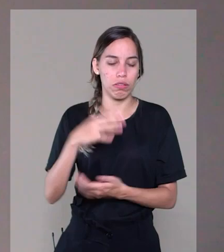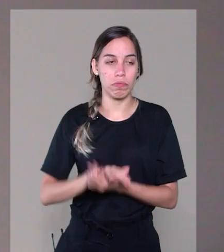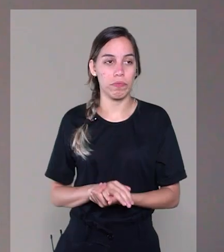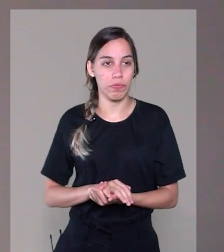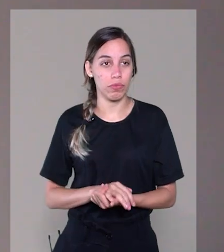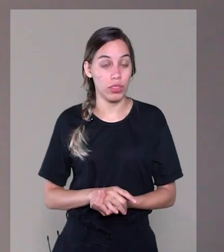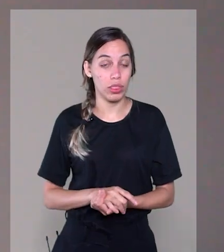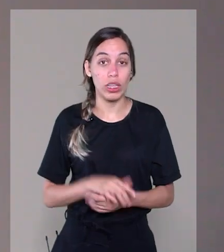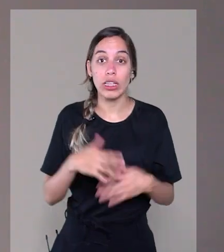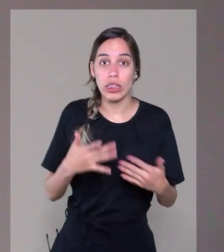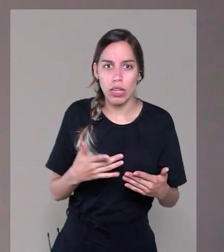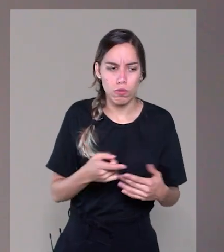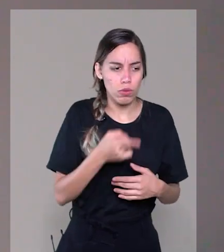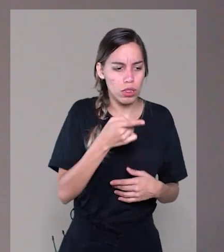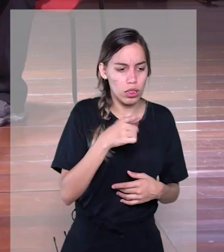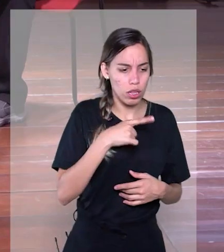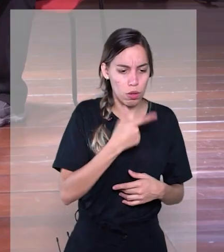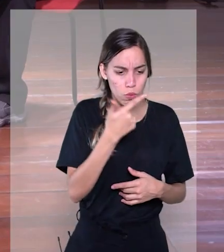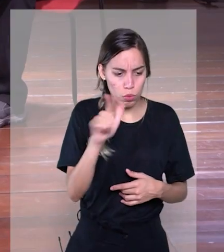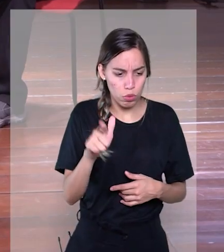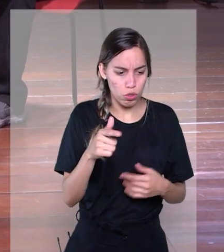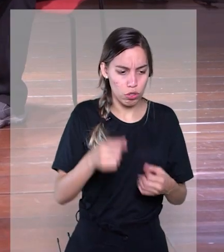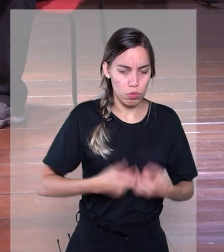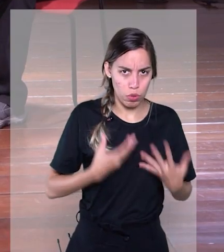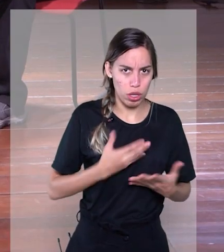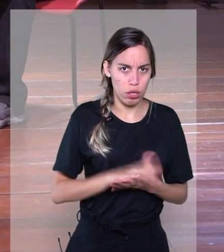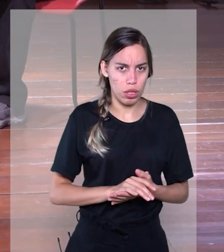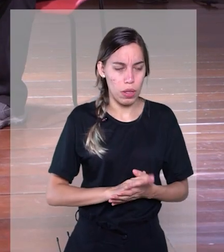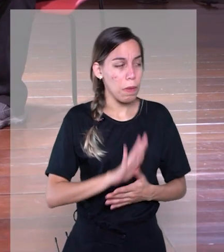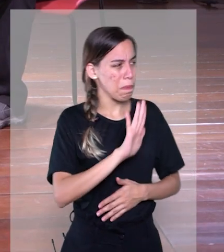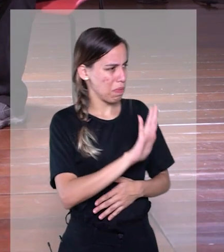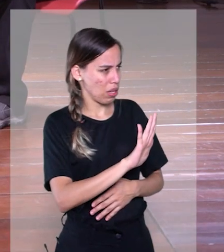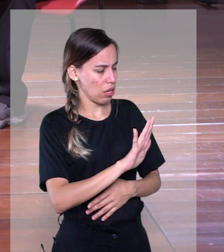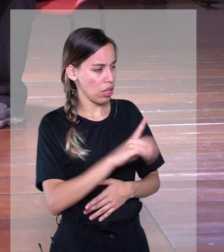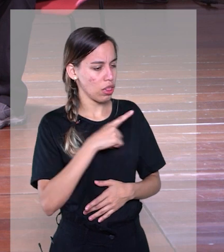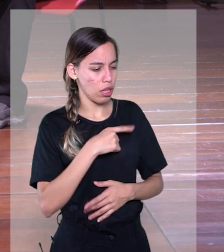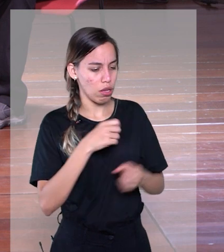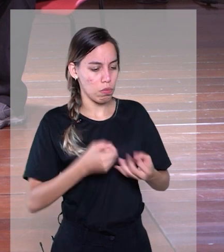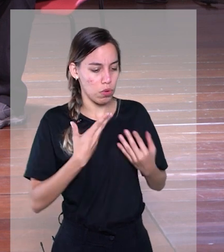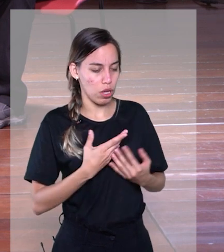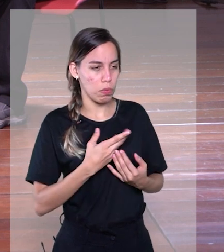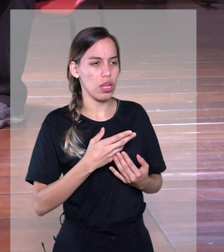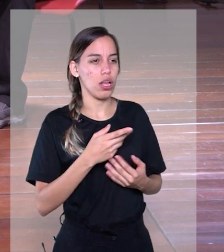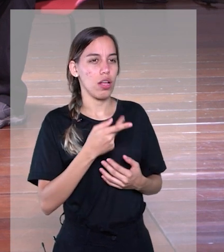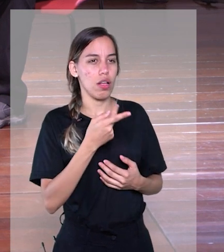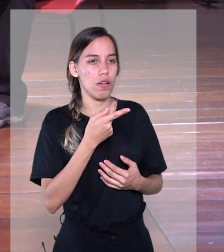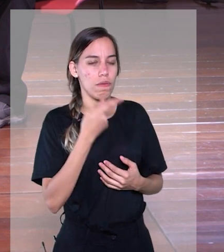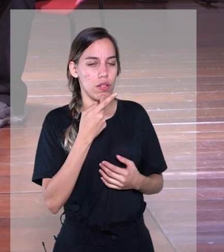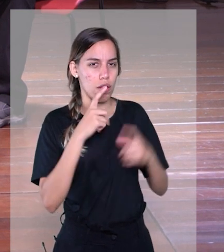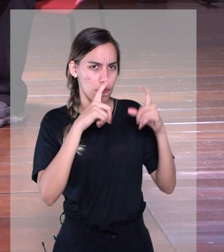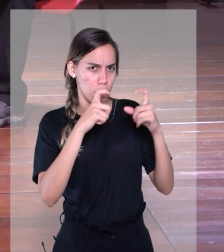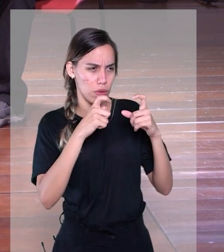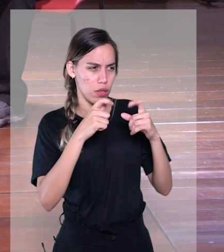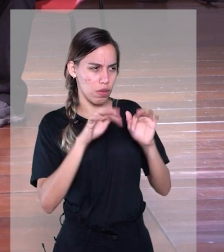que fecha o livro, aí, que tem sobre fotografia também. Eu apenas queria lembrar, por exemplo, há um poema chamado Retrato de Família.